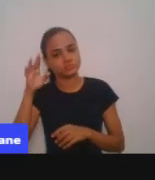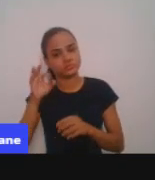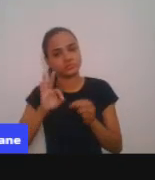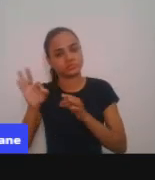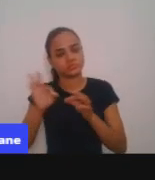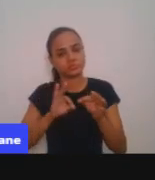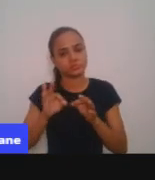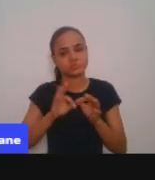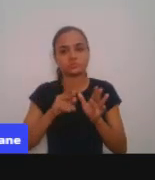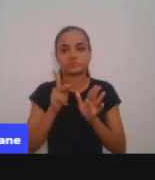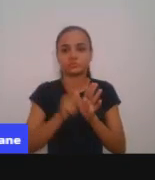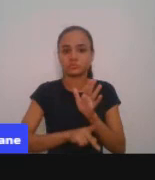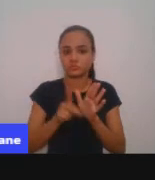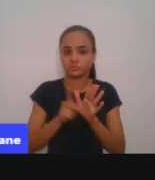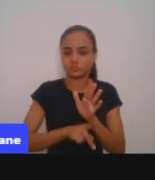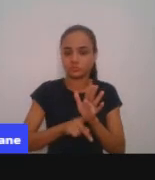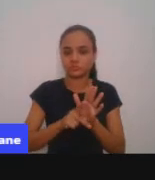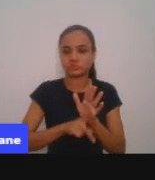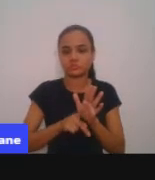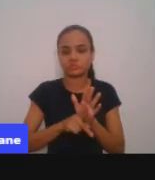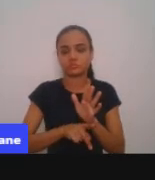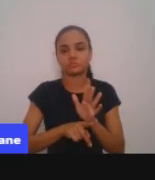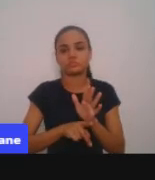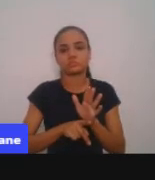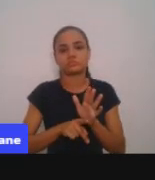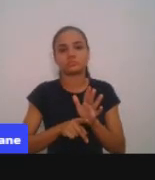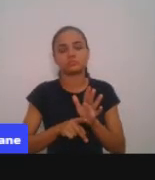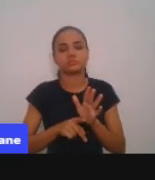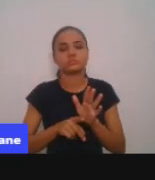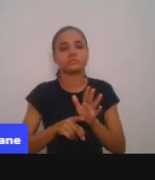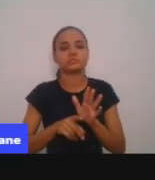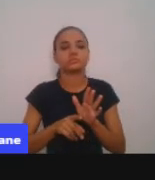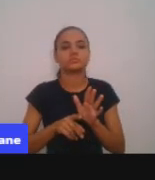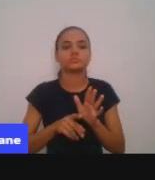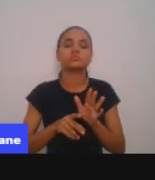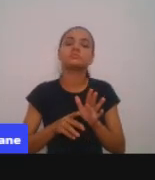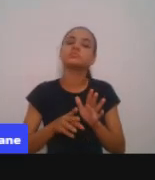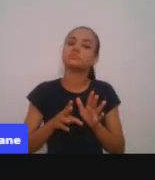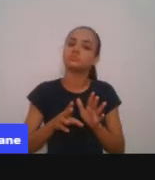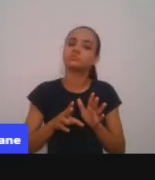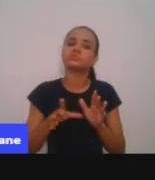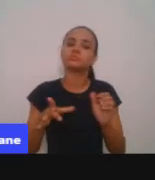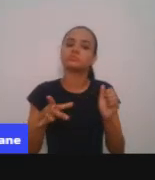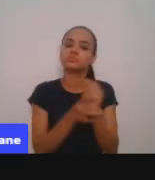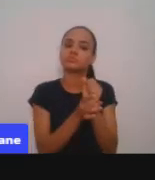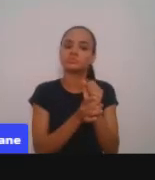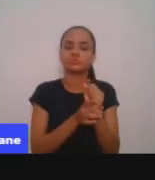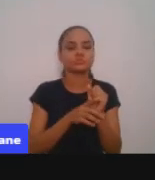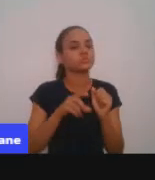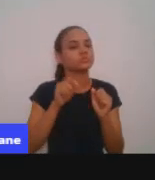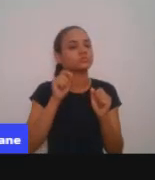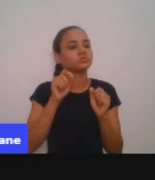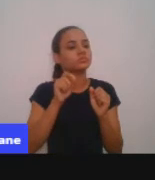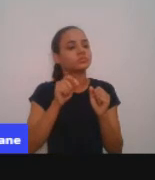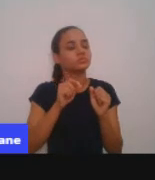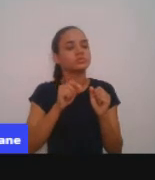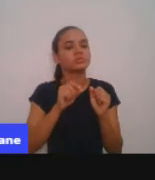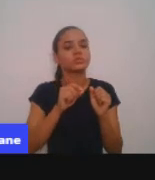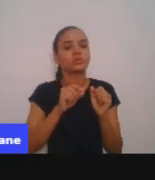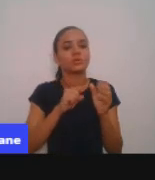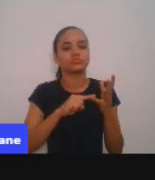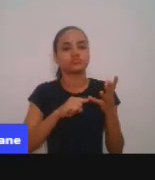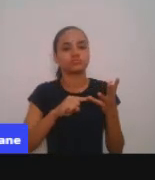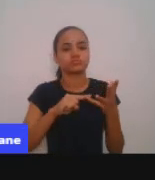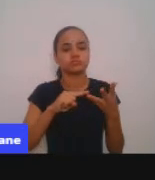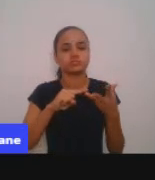das práticas e interações, garantindo a pluralidade das situações que promovem o desenvolvimento pleno das